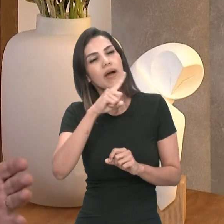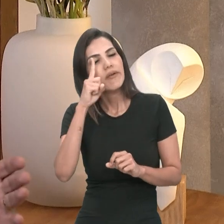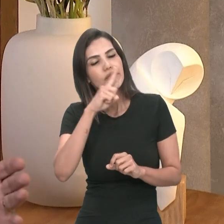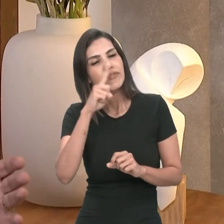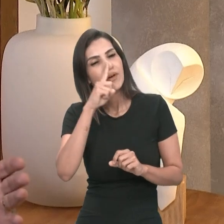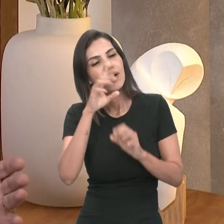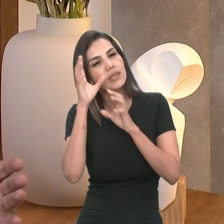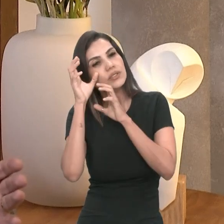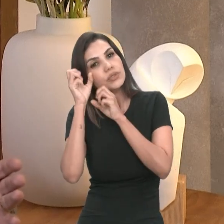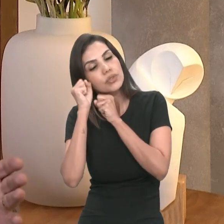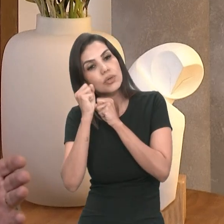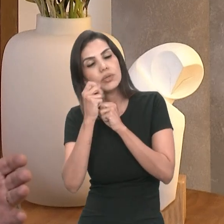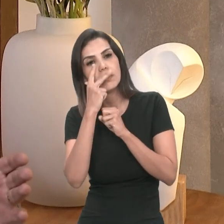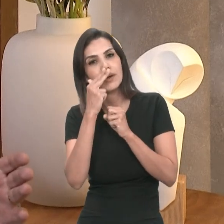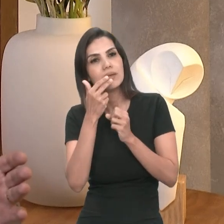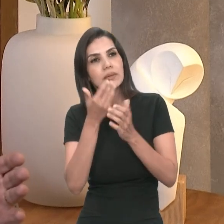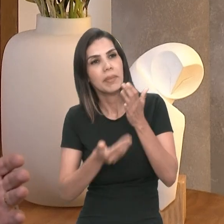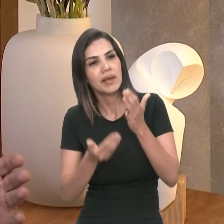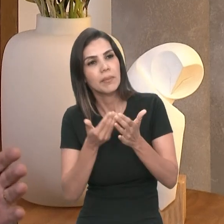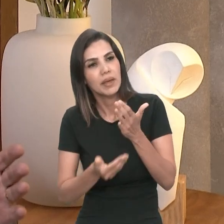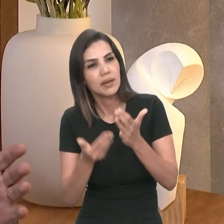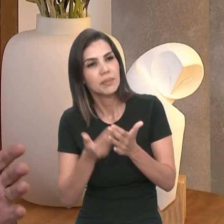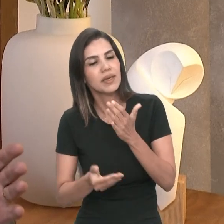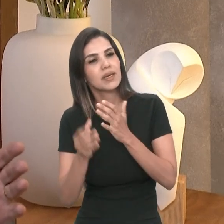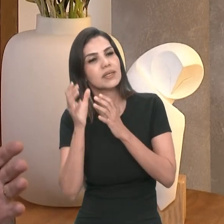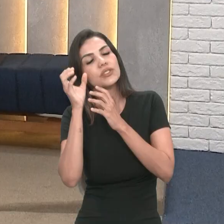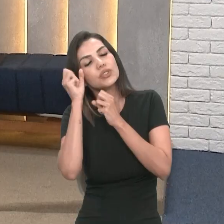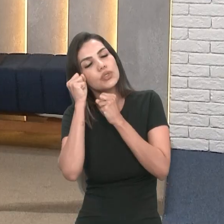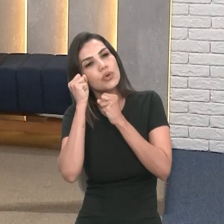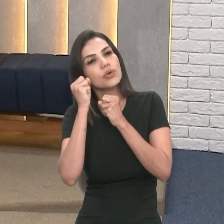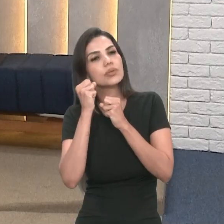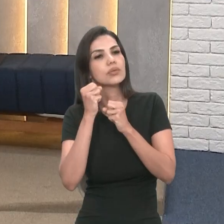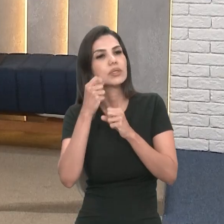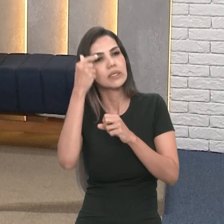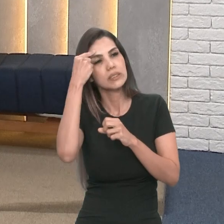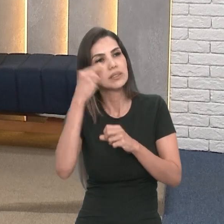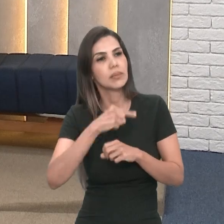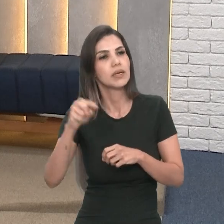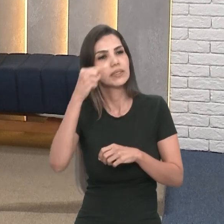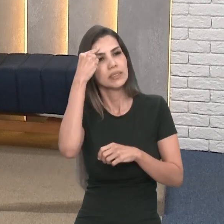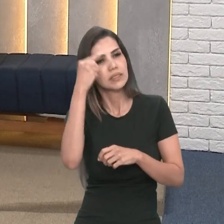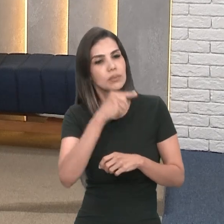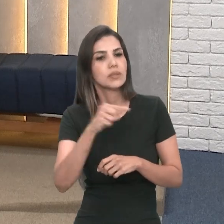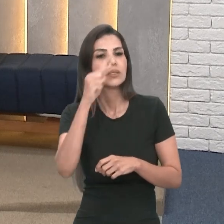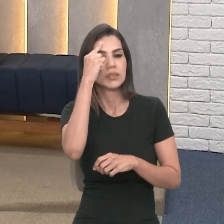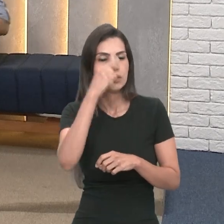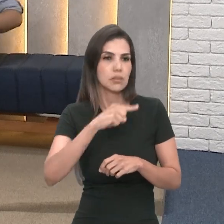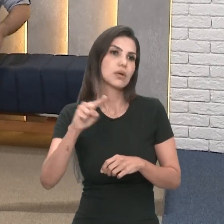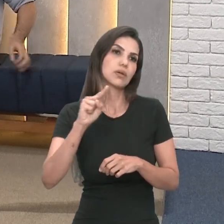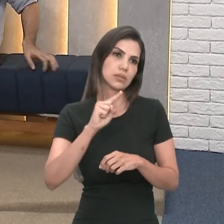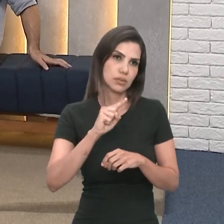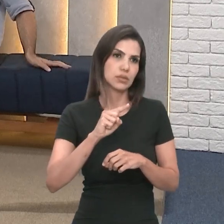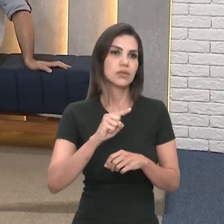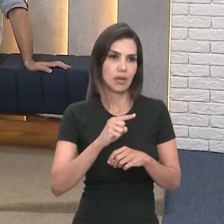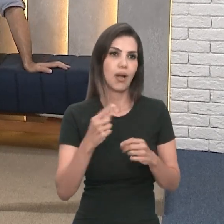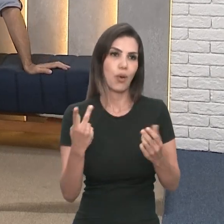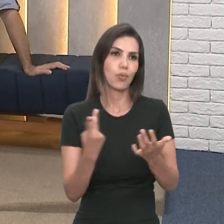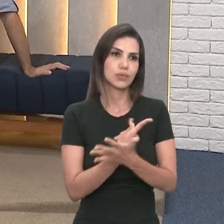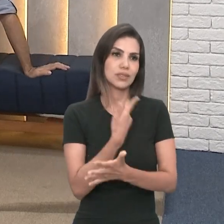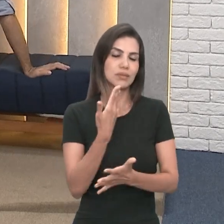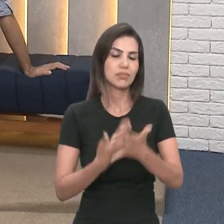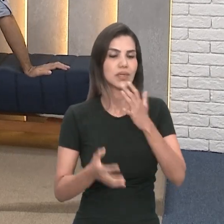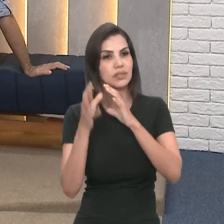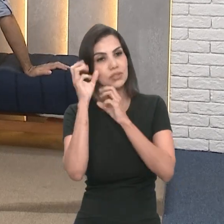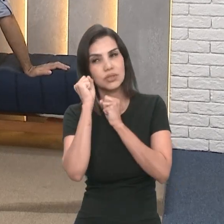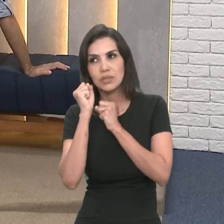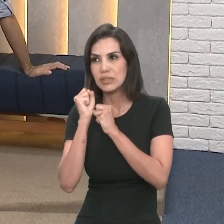a semana. Tá certo? Isso diminui em qualidade de vida? Com certeza, a gente pode falar assim que isso pode estar presente. Então, existe um